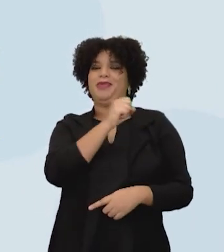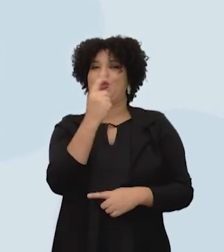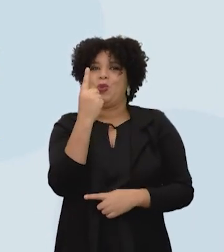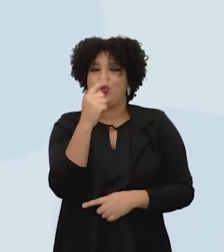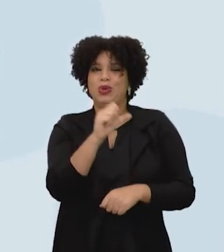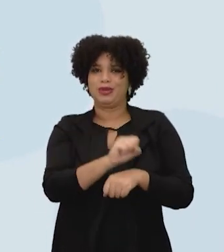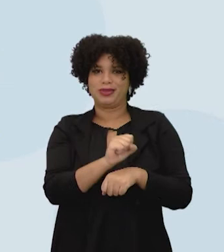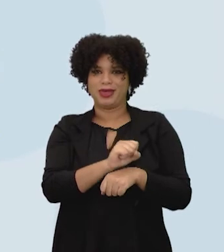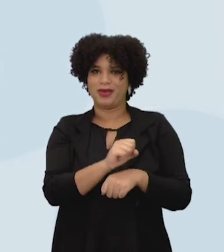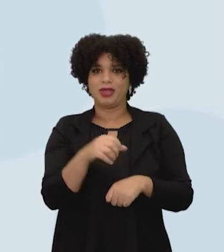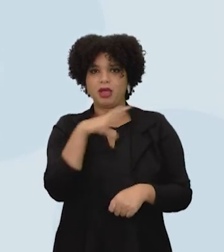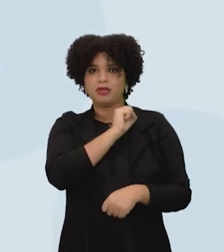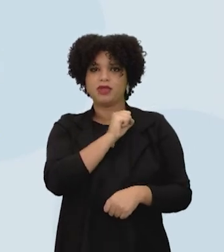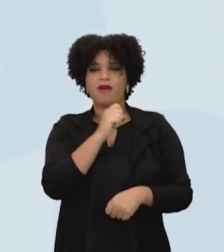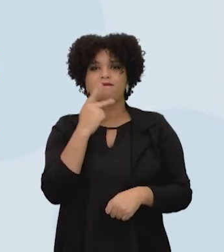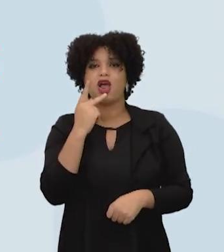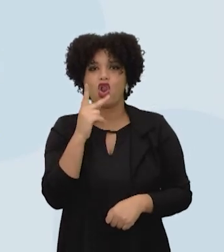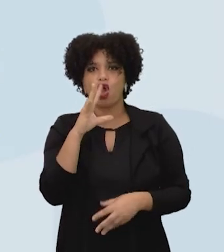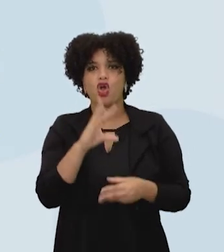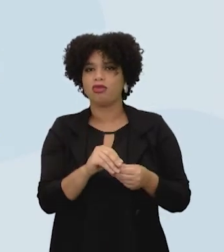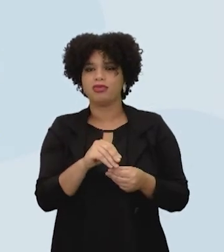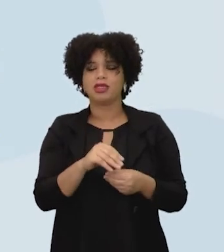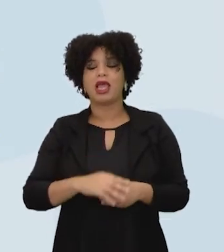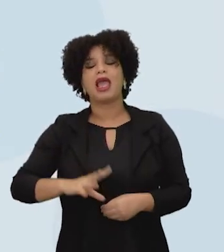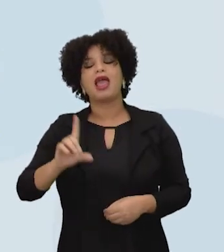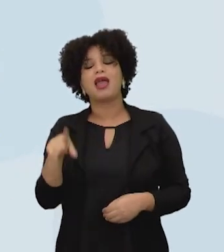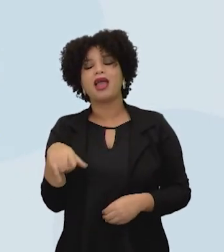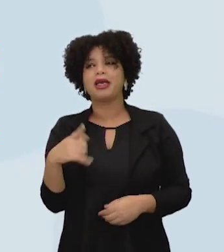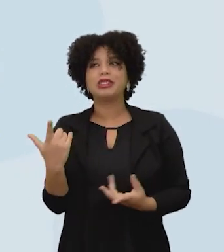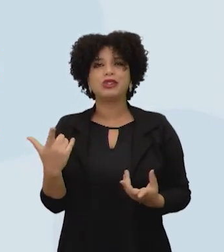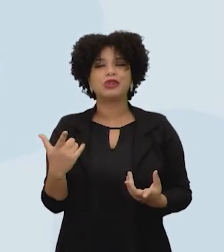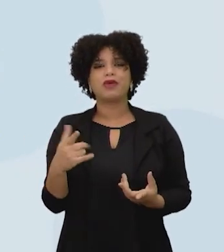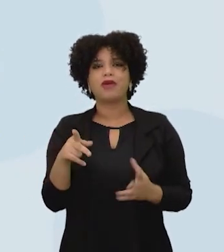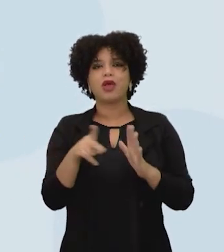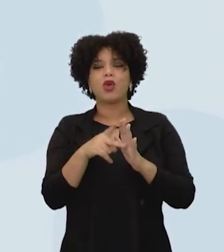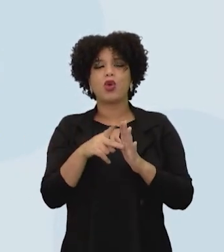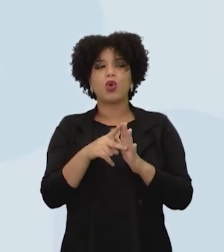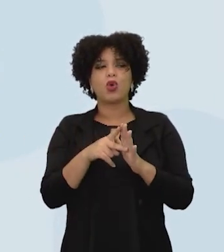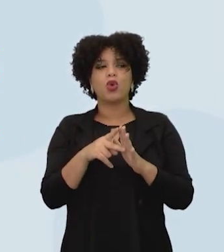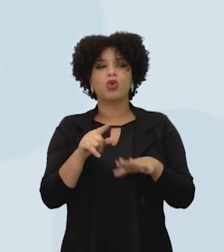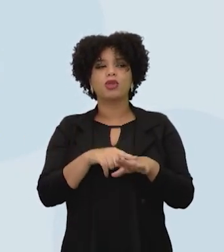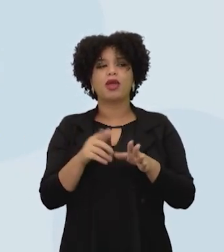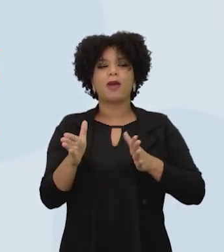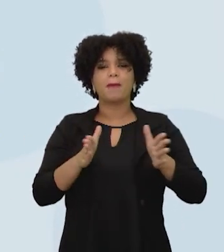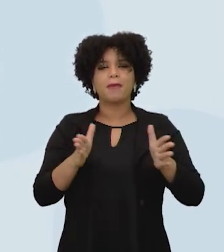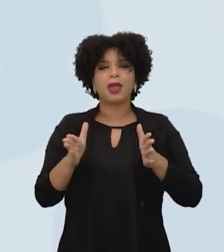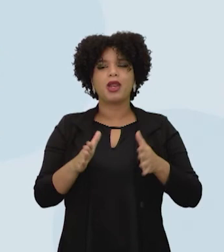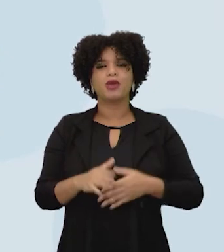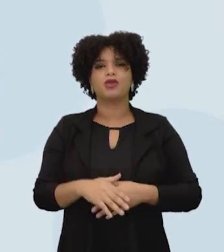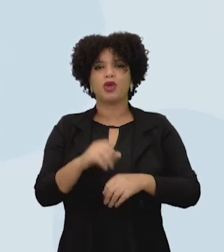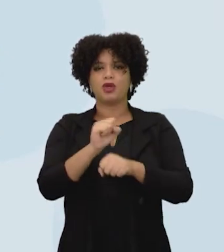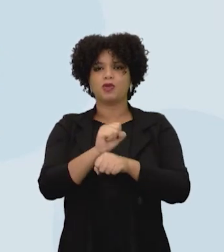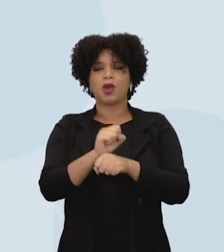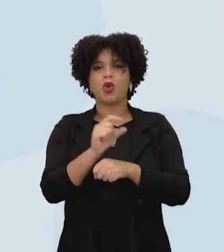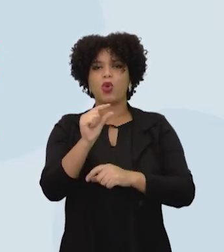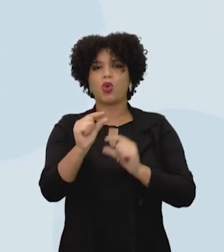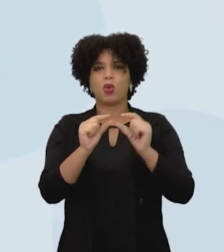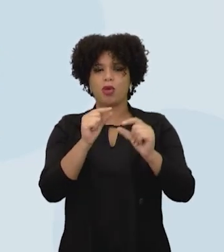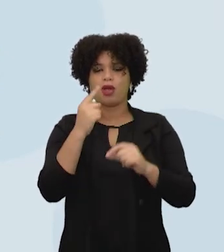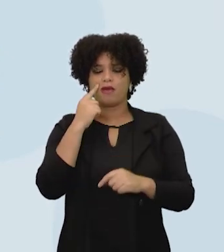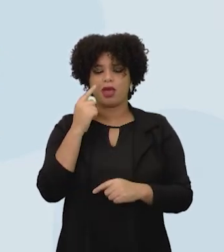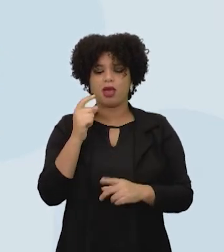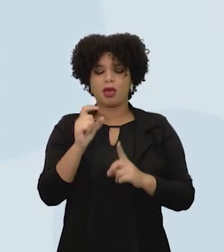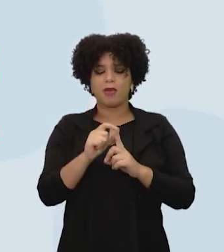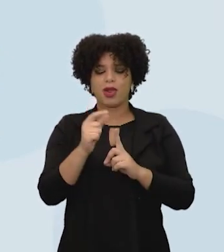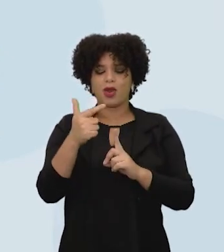segundo, já contou o segundo, acabou. Na verdade, ele está pedindo para esperar um tempo. É uma forma de dizer para você esperar um pouco. Veja que a palavra